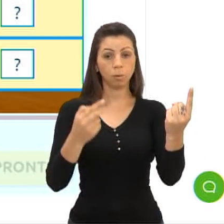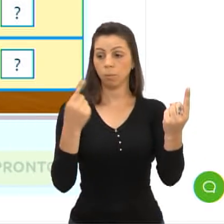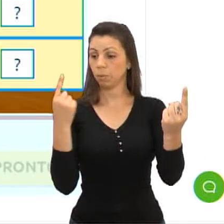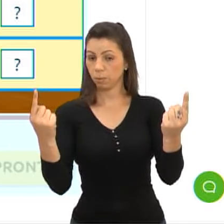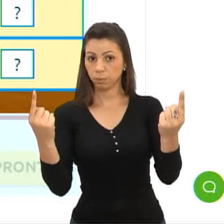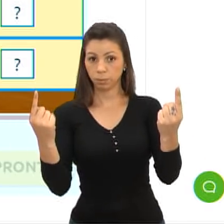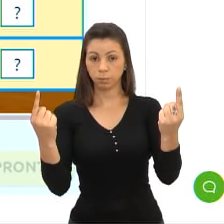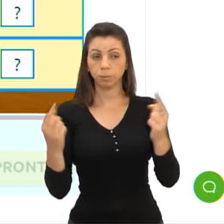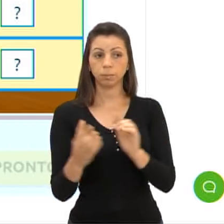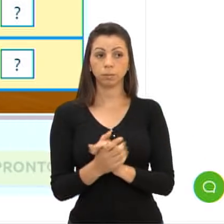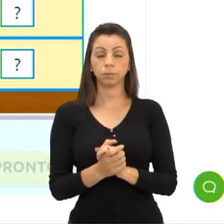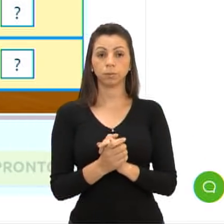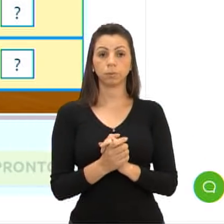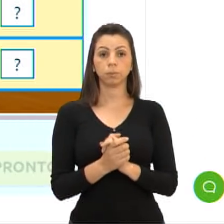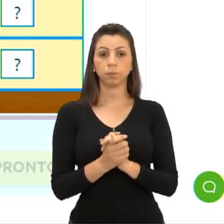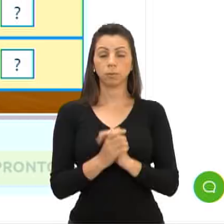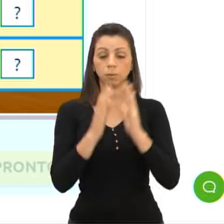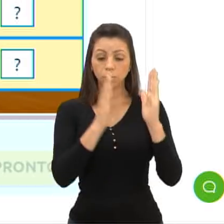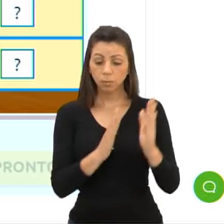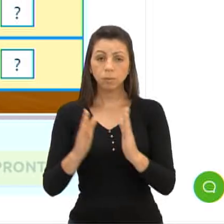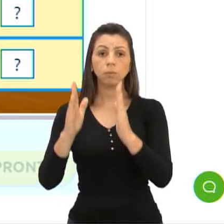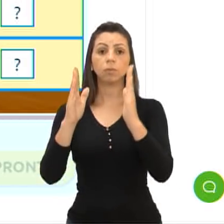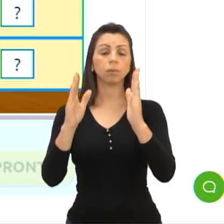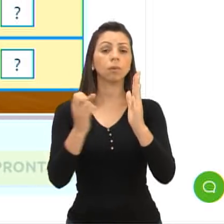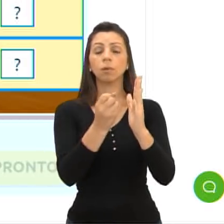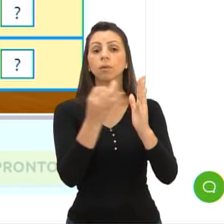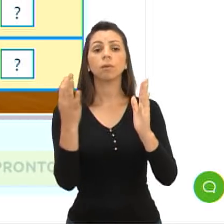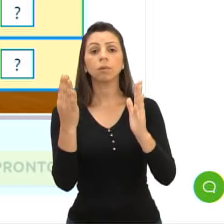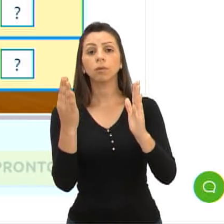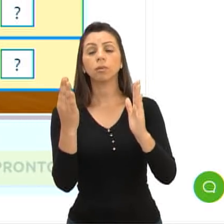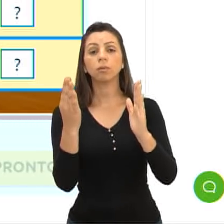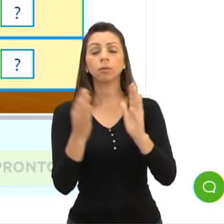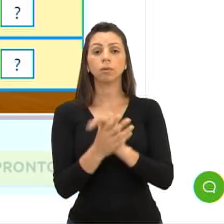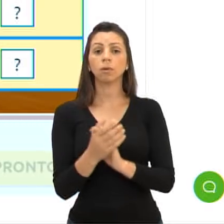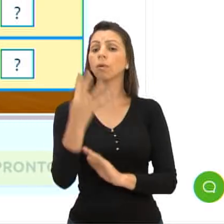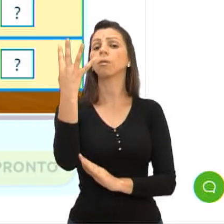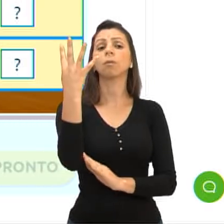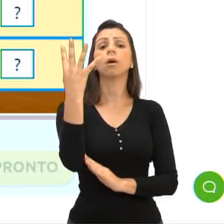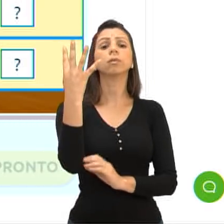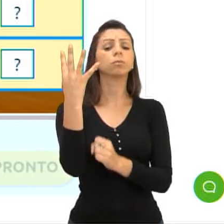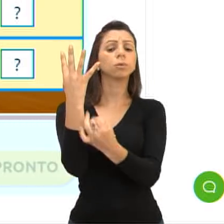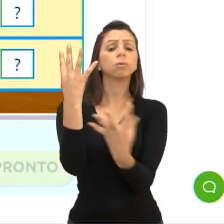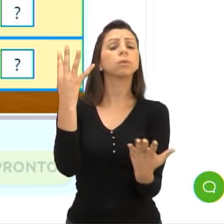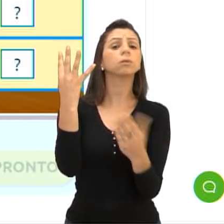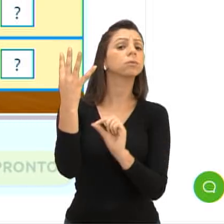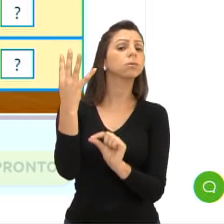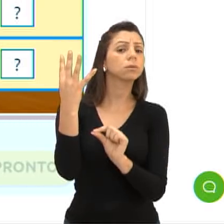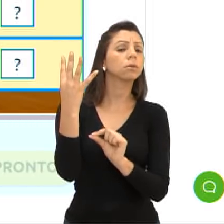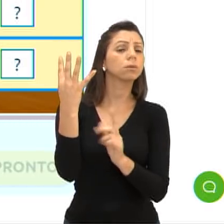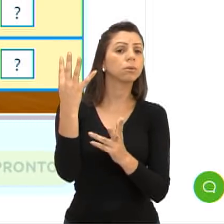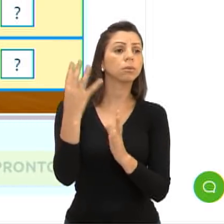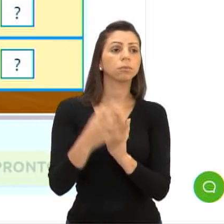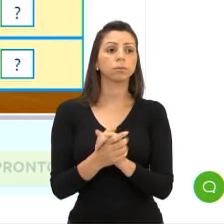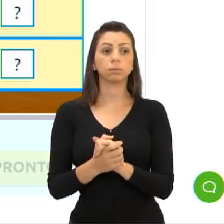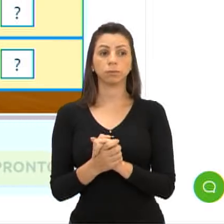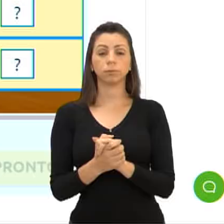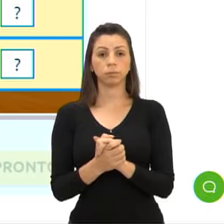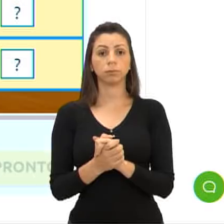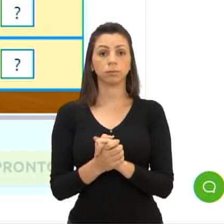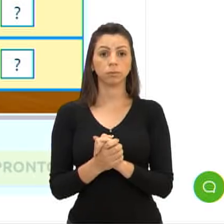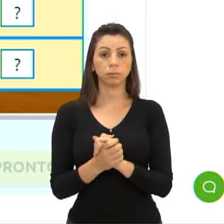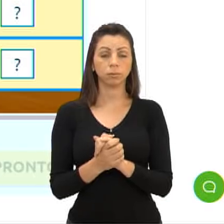no quadro seguinte, ele quer saber qual é a proporção para 4. Veja que na imagem acima,